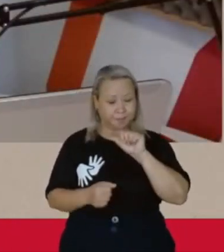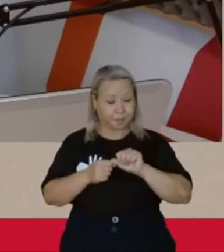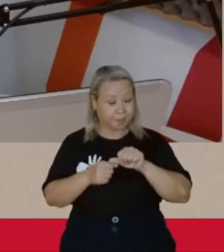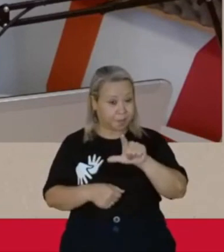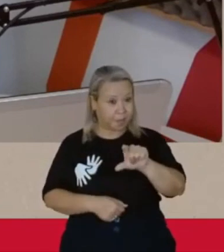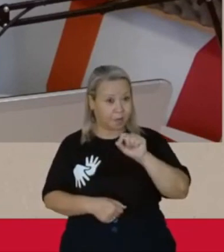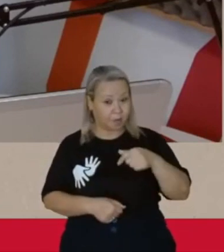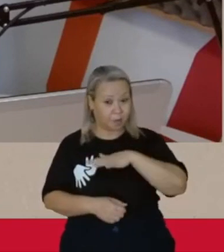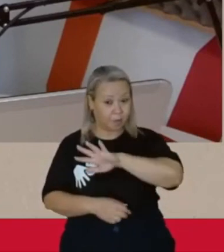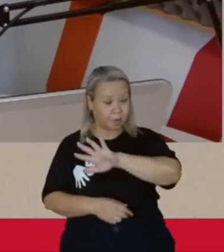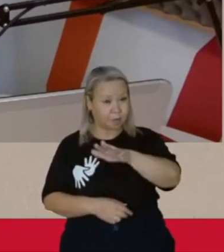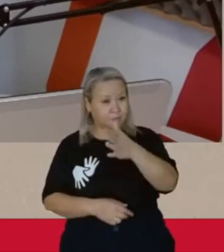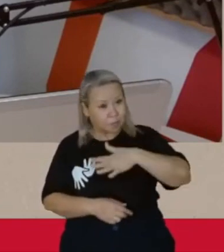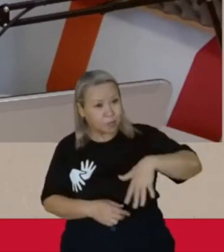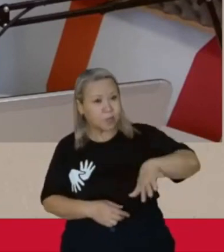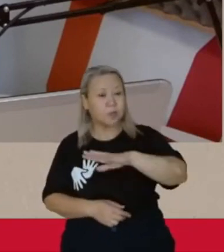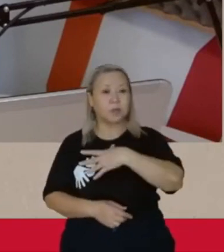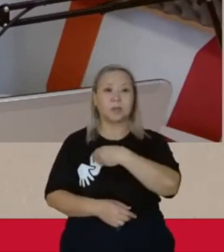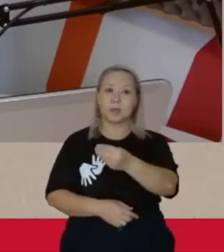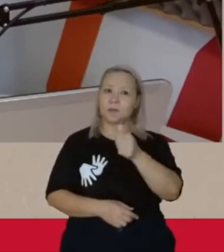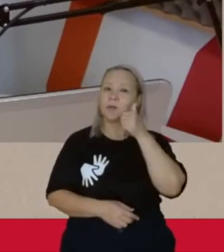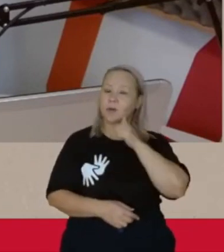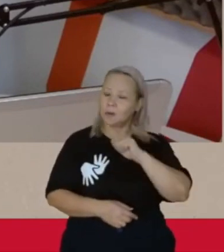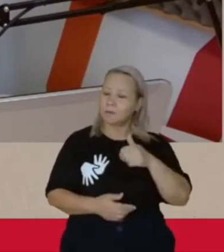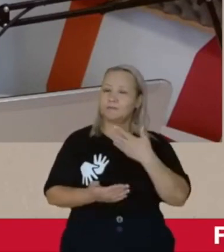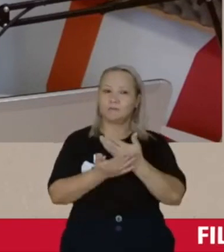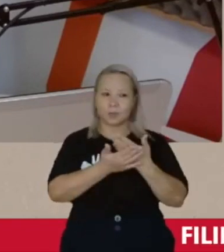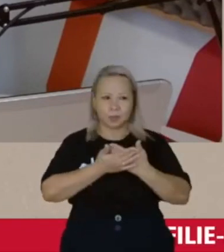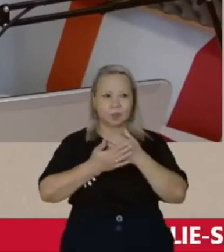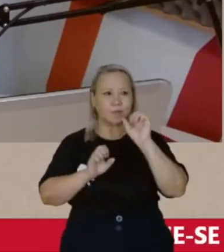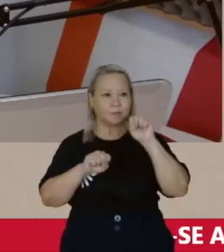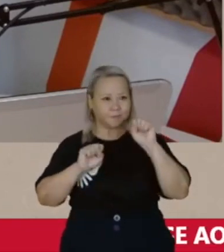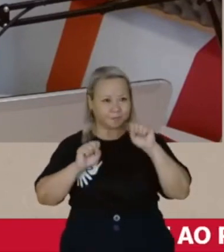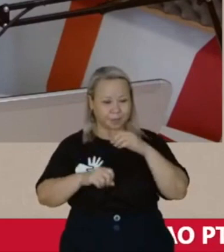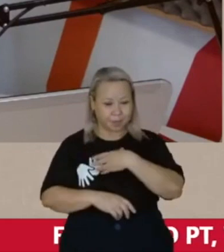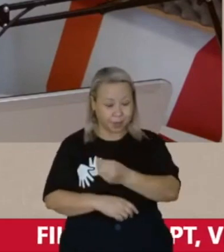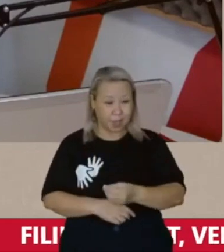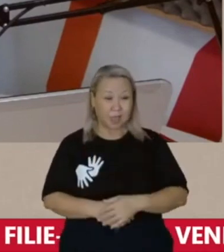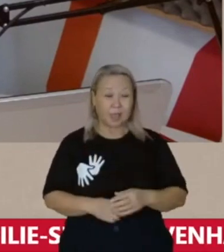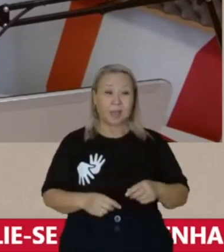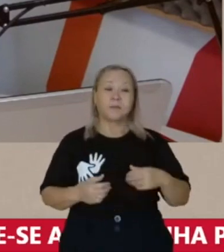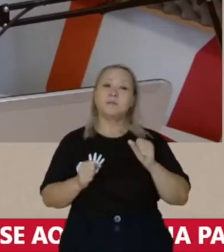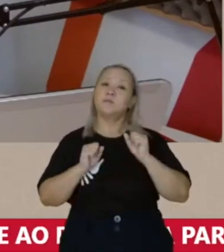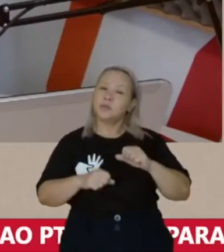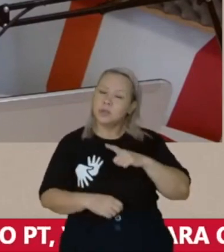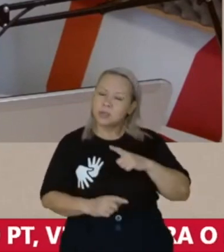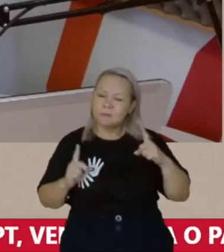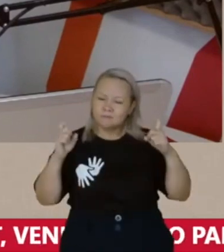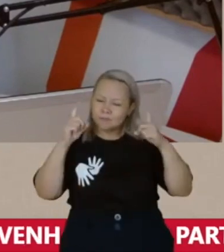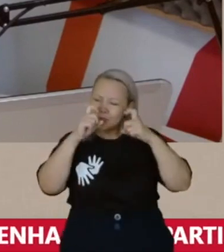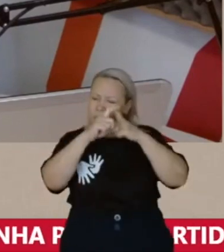escolha para todas as filhas, de que nós iríamos estudar. A gente podia passar muita dificuldade, mas a gente não ia abrir